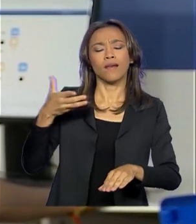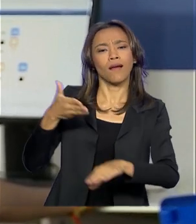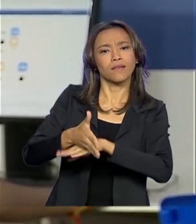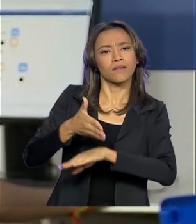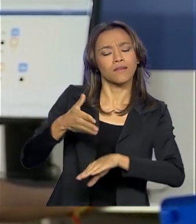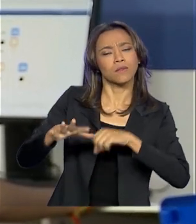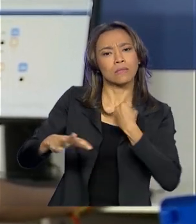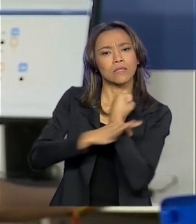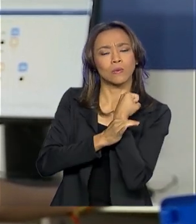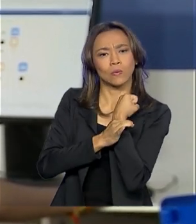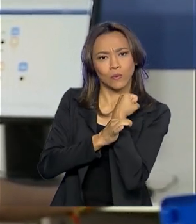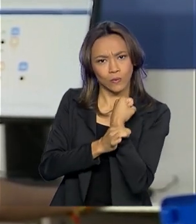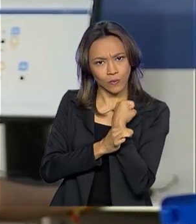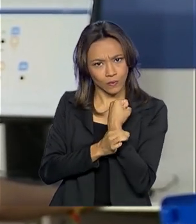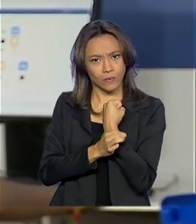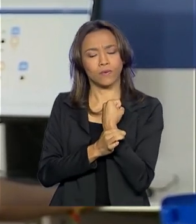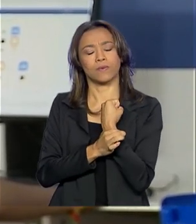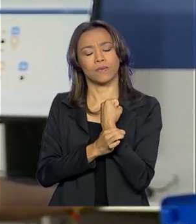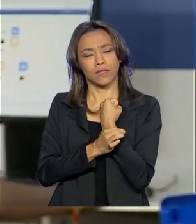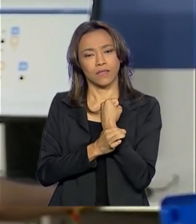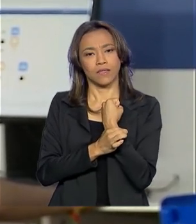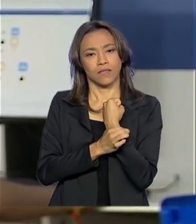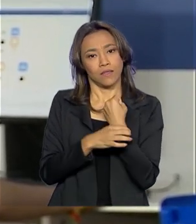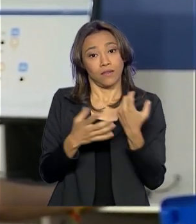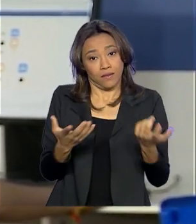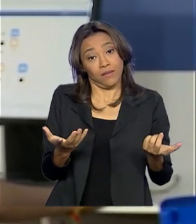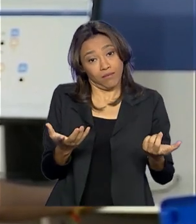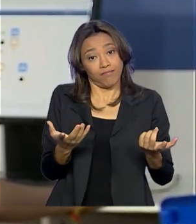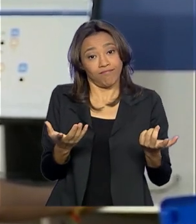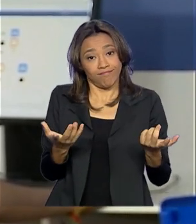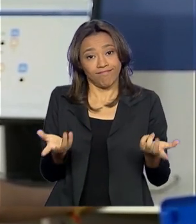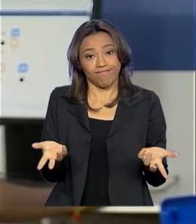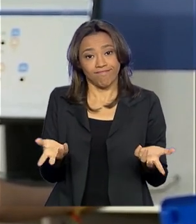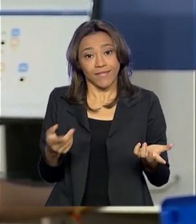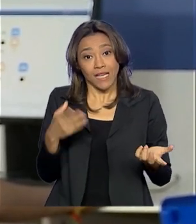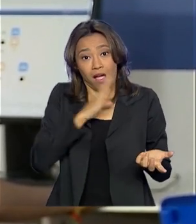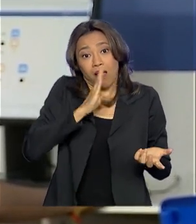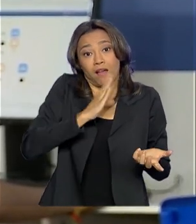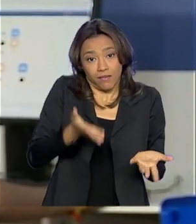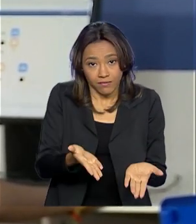mais seguro, né? E mais, assim, de certa forma mais rápido.